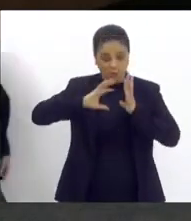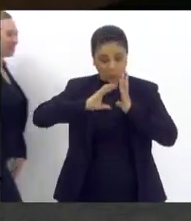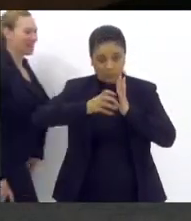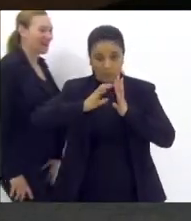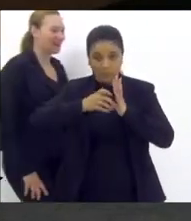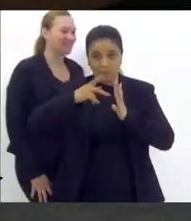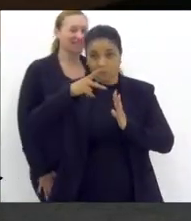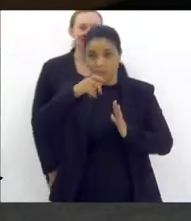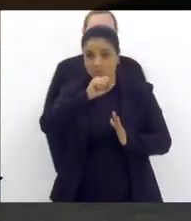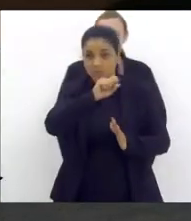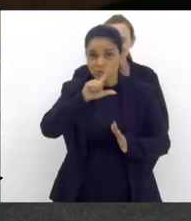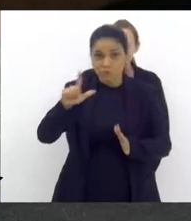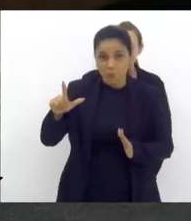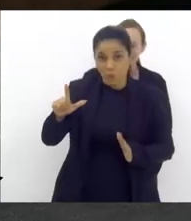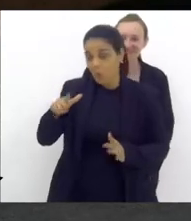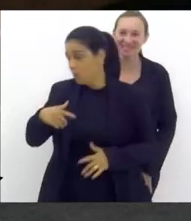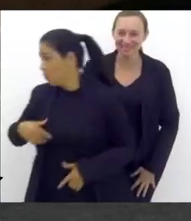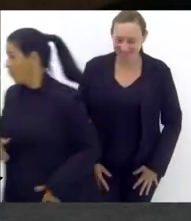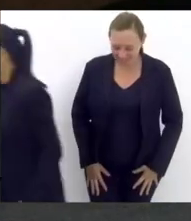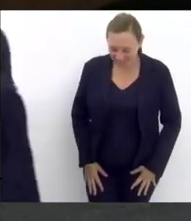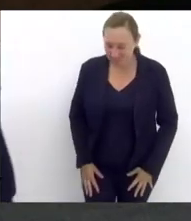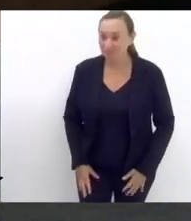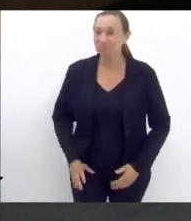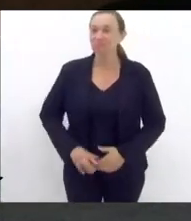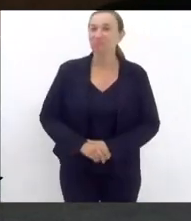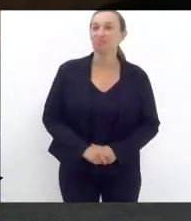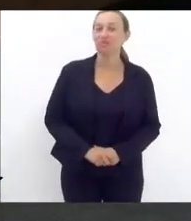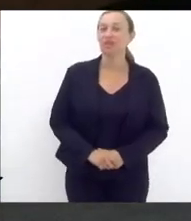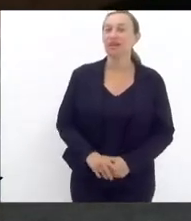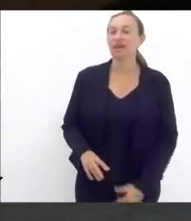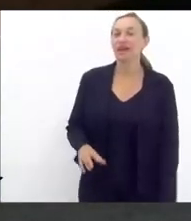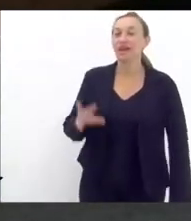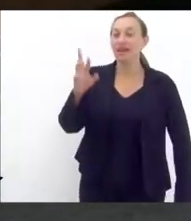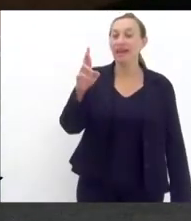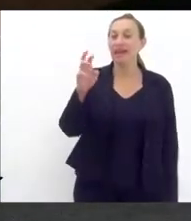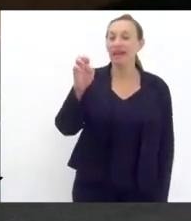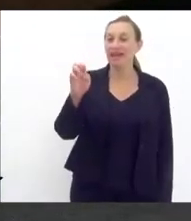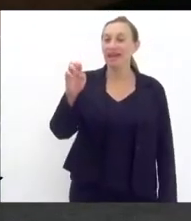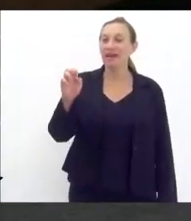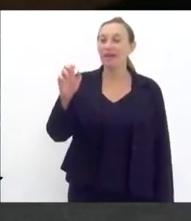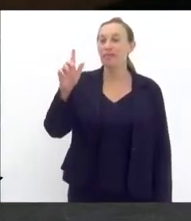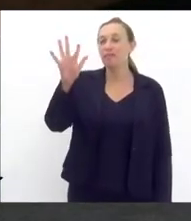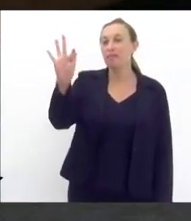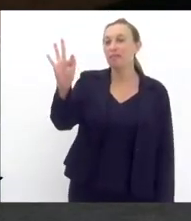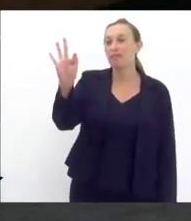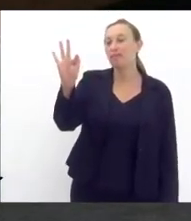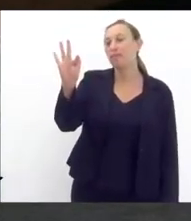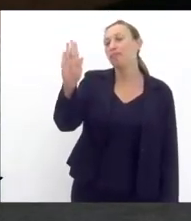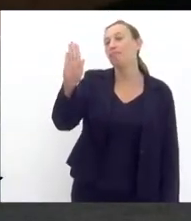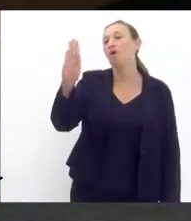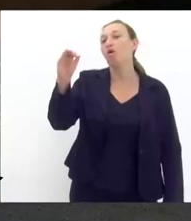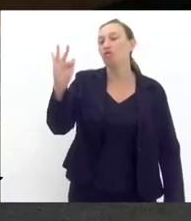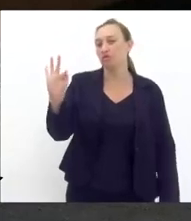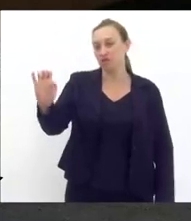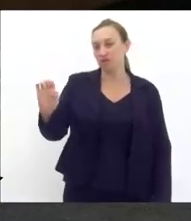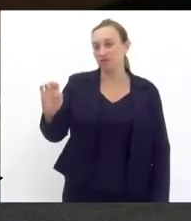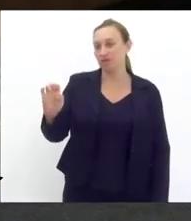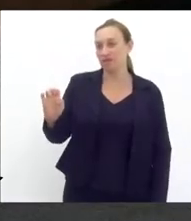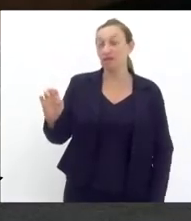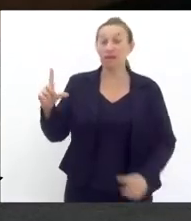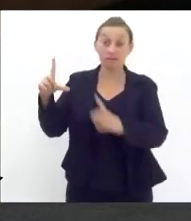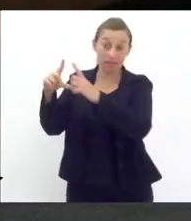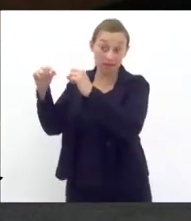campanha para Marcelo freixo foram lá no regabofe em Brasília foi isso que eu falei os deputados